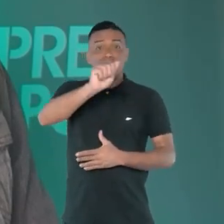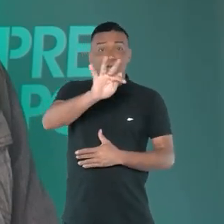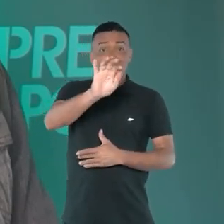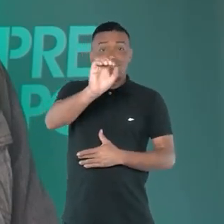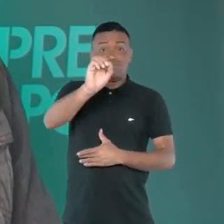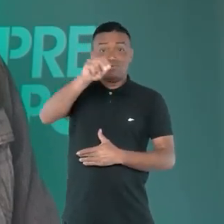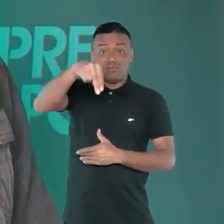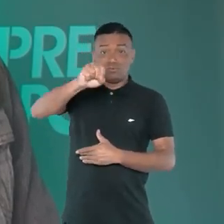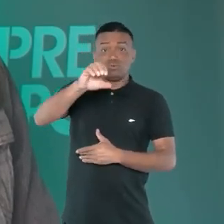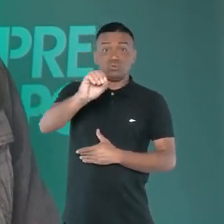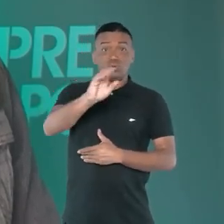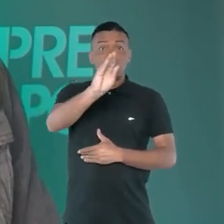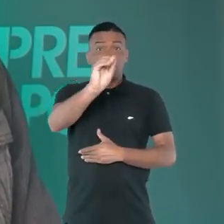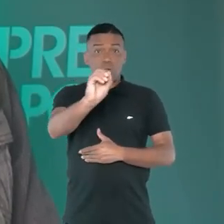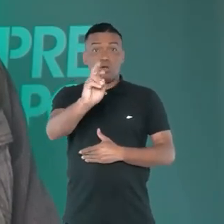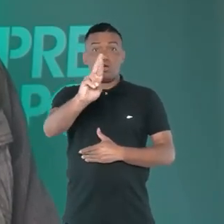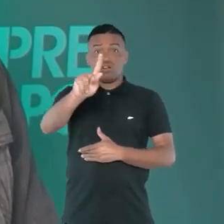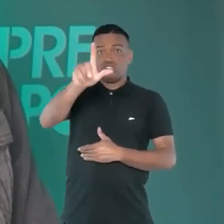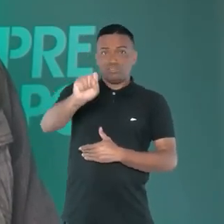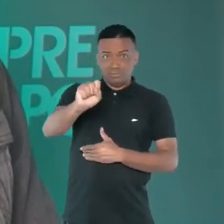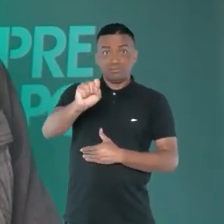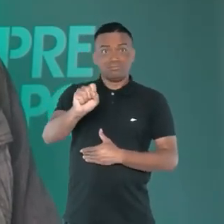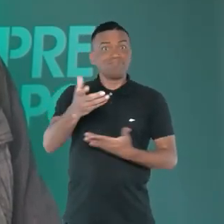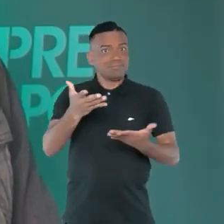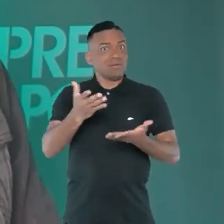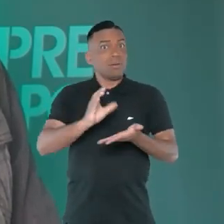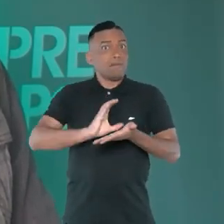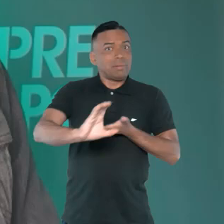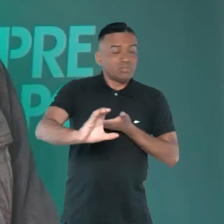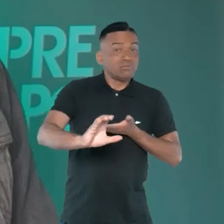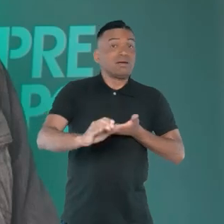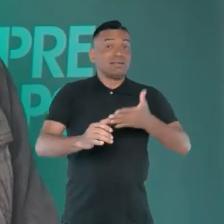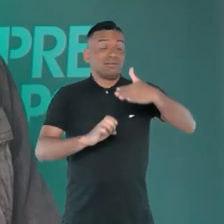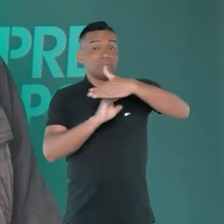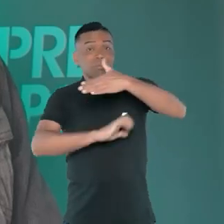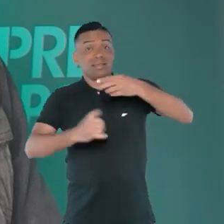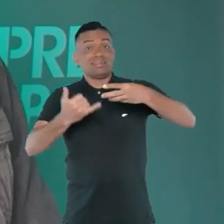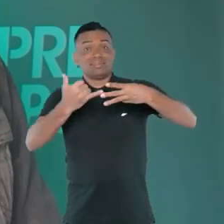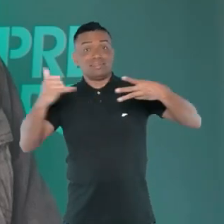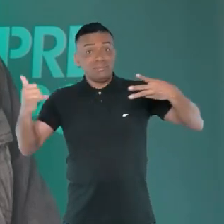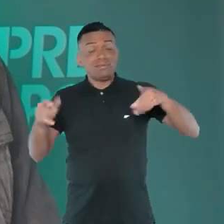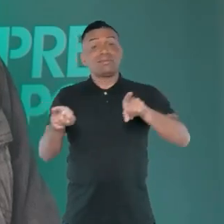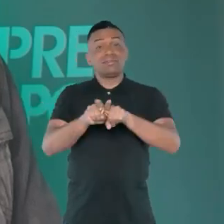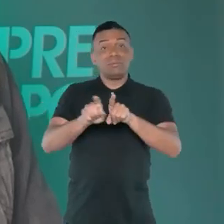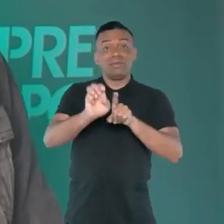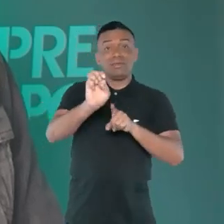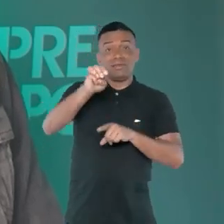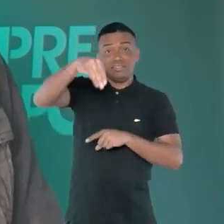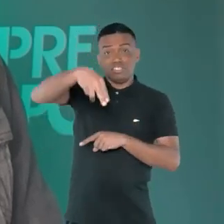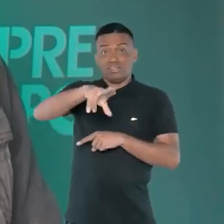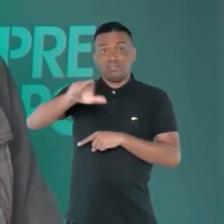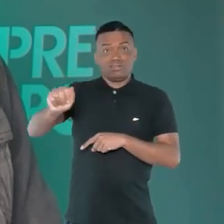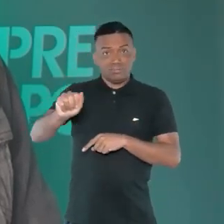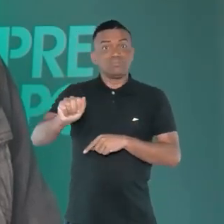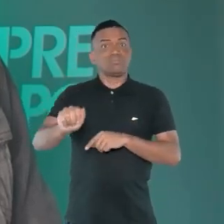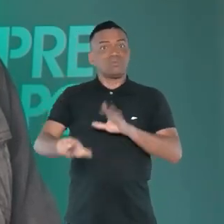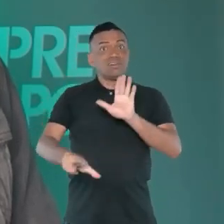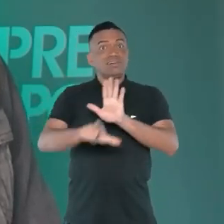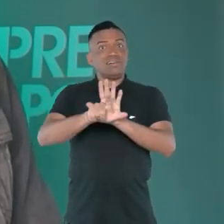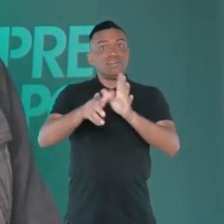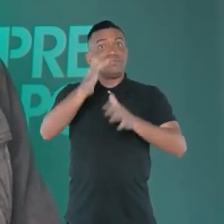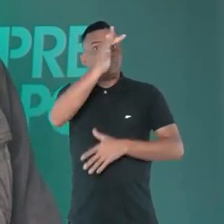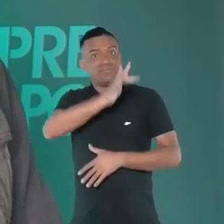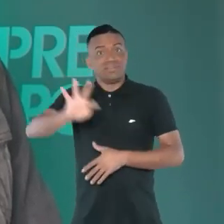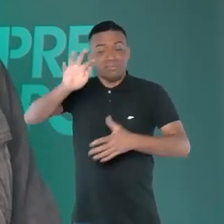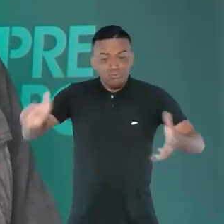Afonso Borges. Essa edição do Sempre um Papo é patrocinada pela CEMIG e pela Engeia, por meio da Lei